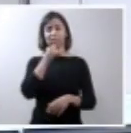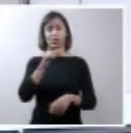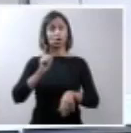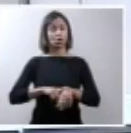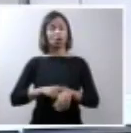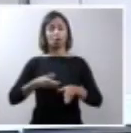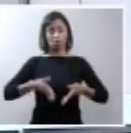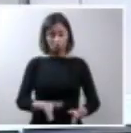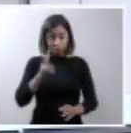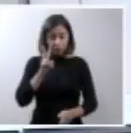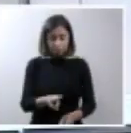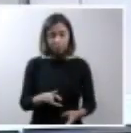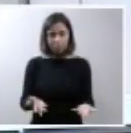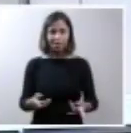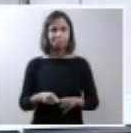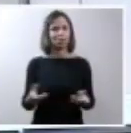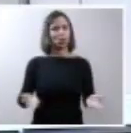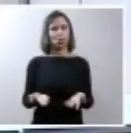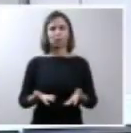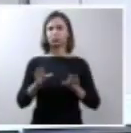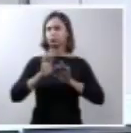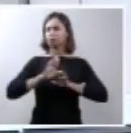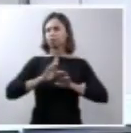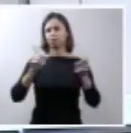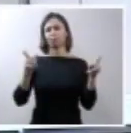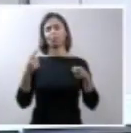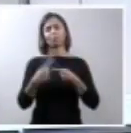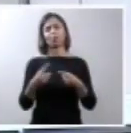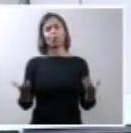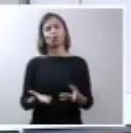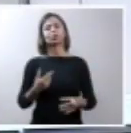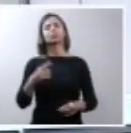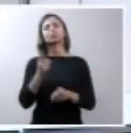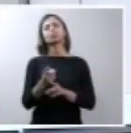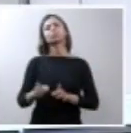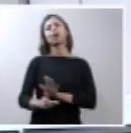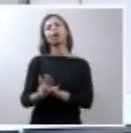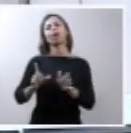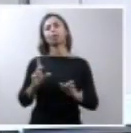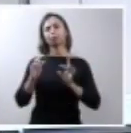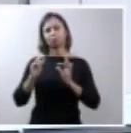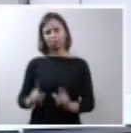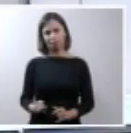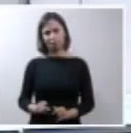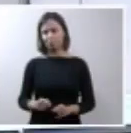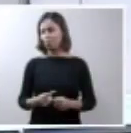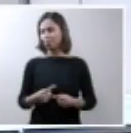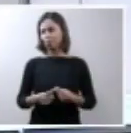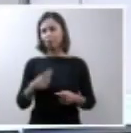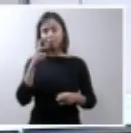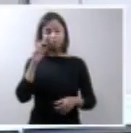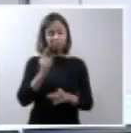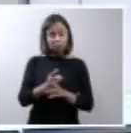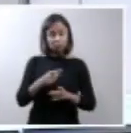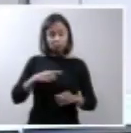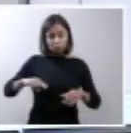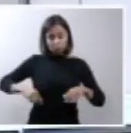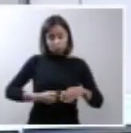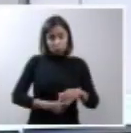hoje entretanto ela sabe que gesta um feto sem possibilidade de vida